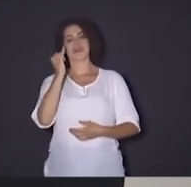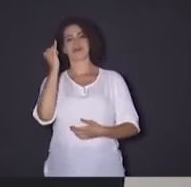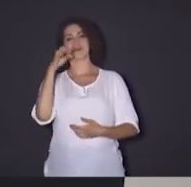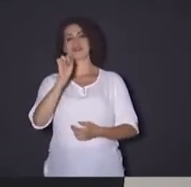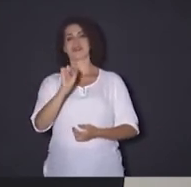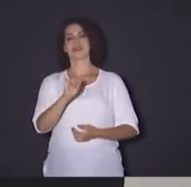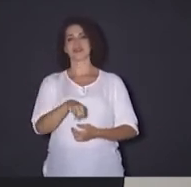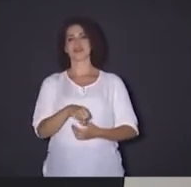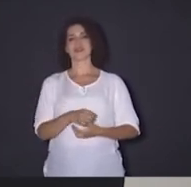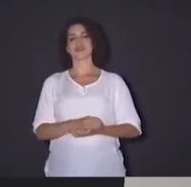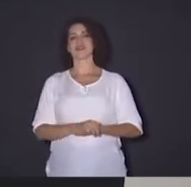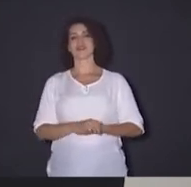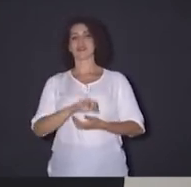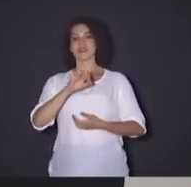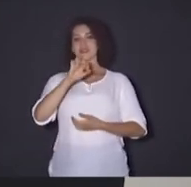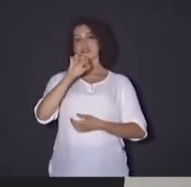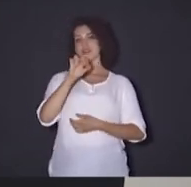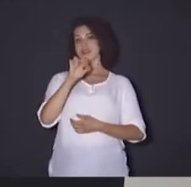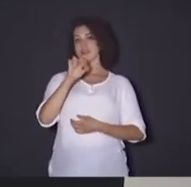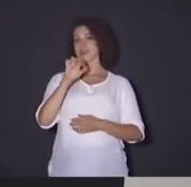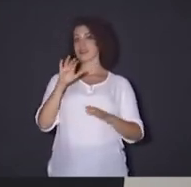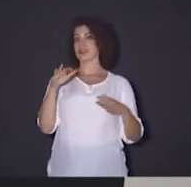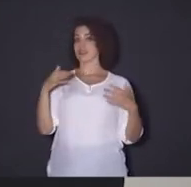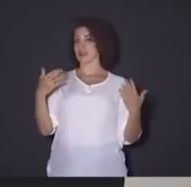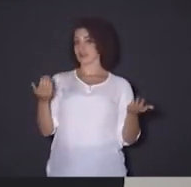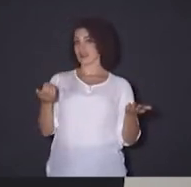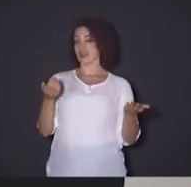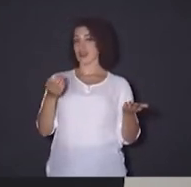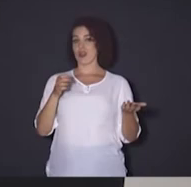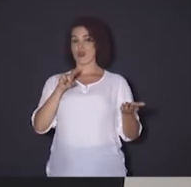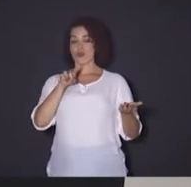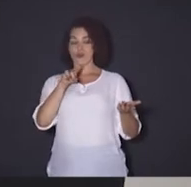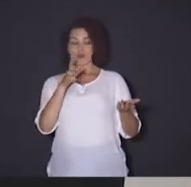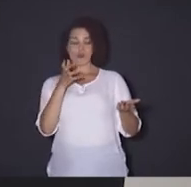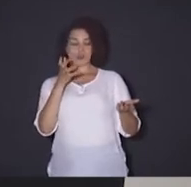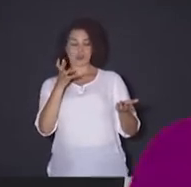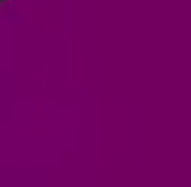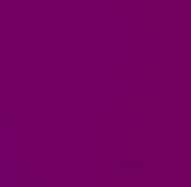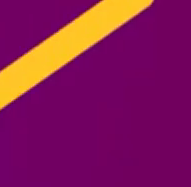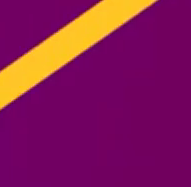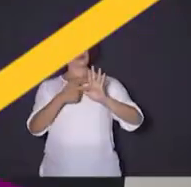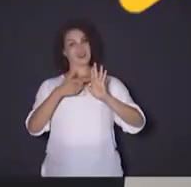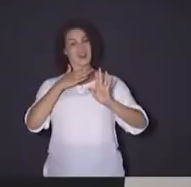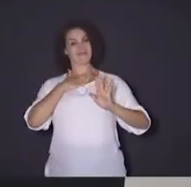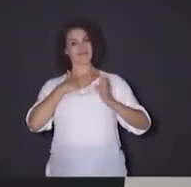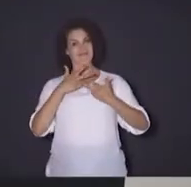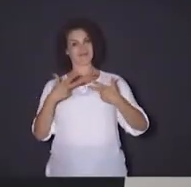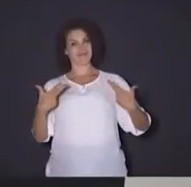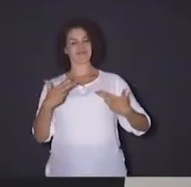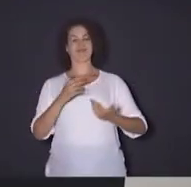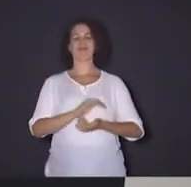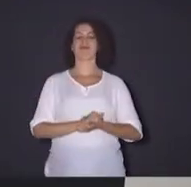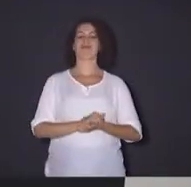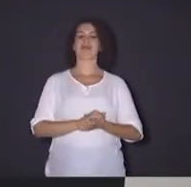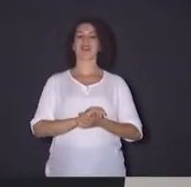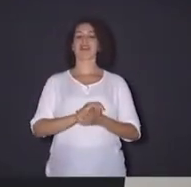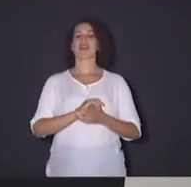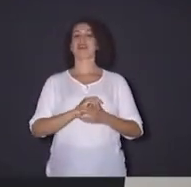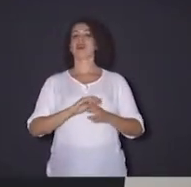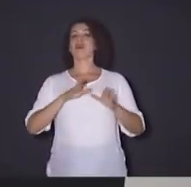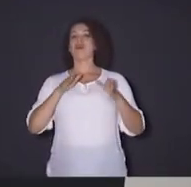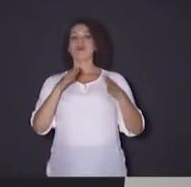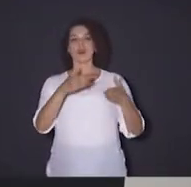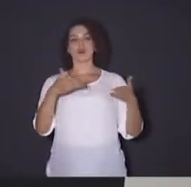sebá a trombar é como falar caracol é cara o cartão bem mas a gente tem como centralidade